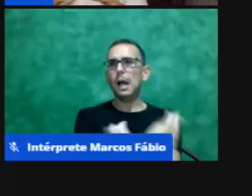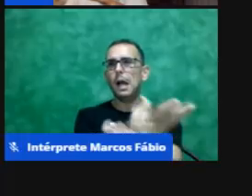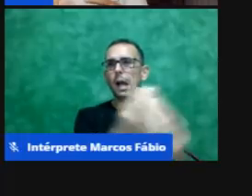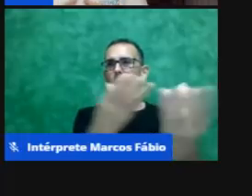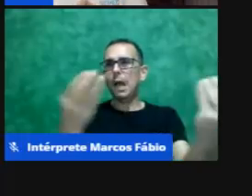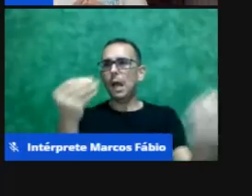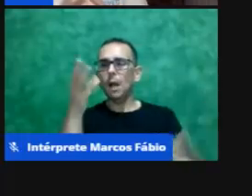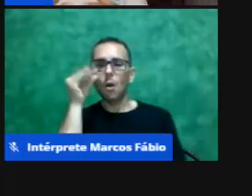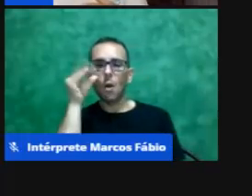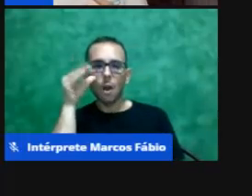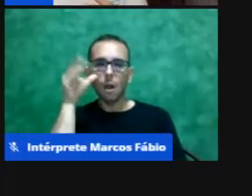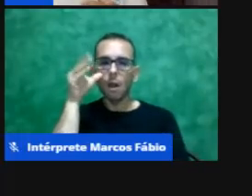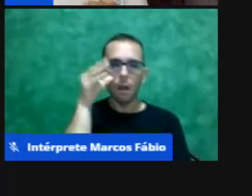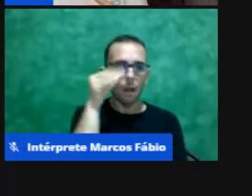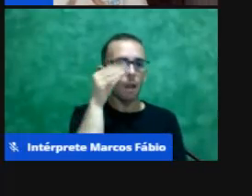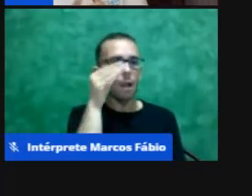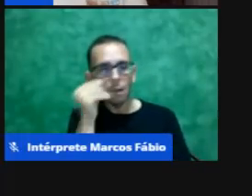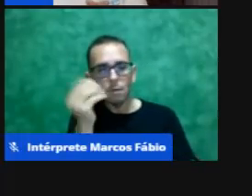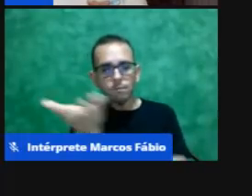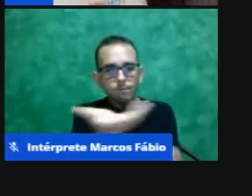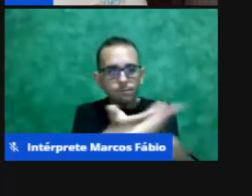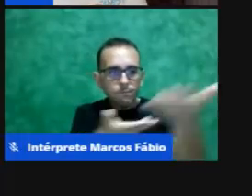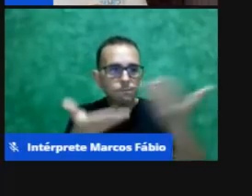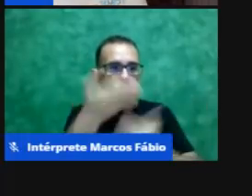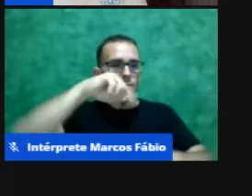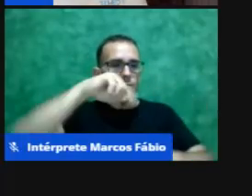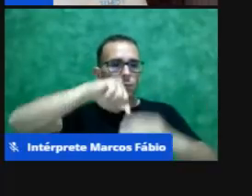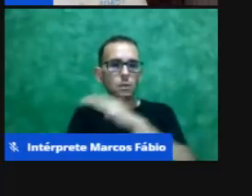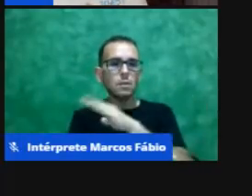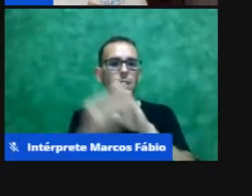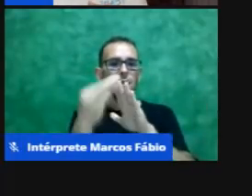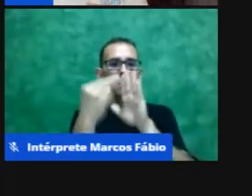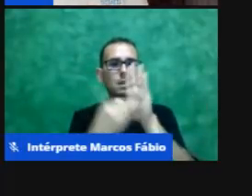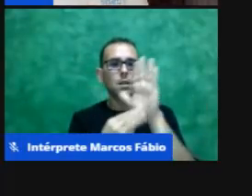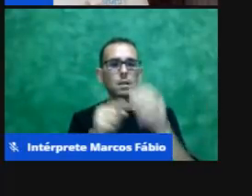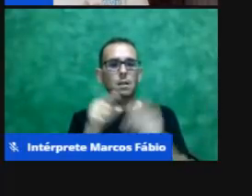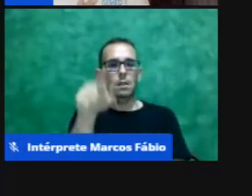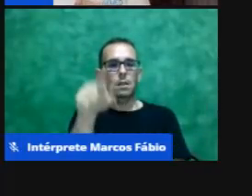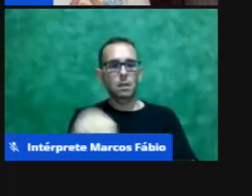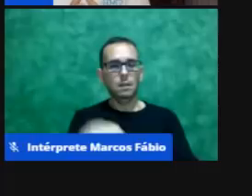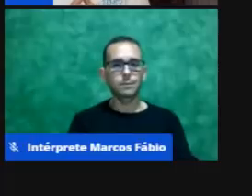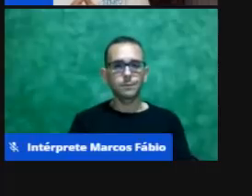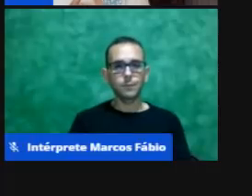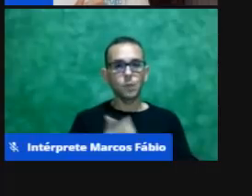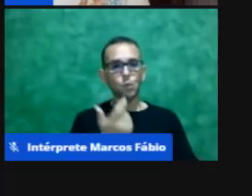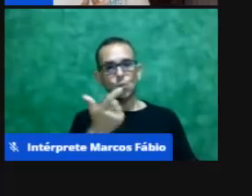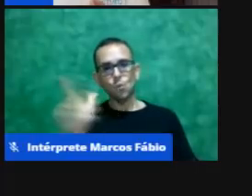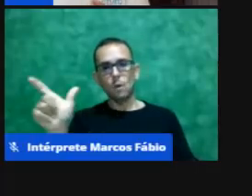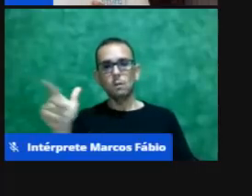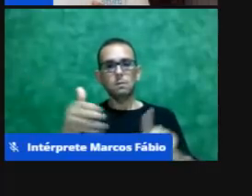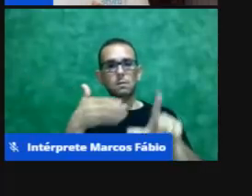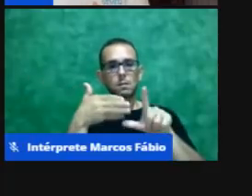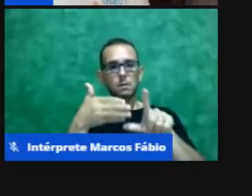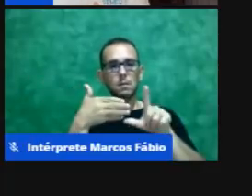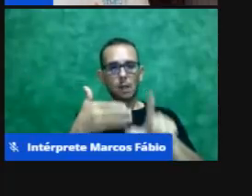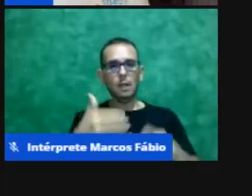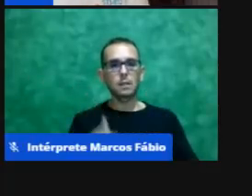procurando e estar olhando e se inteirando, aprofundando mais as metodologias ativas. No próximo slide,